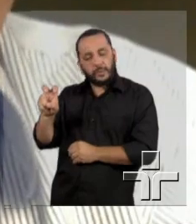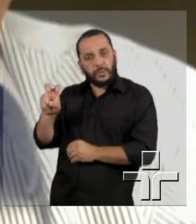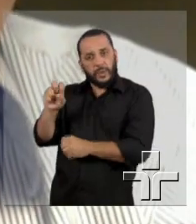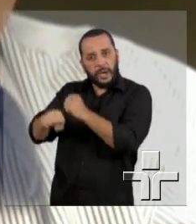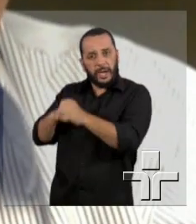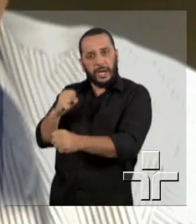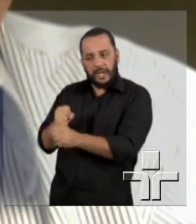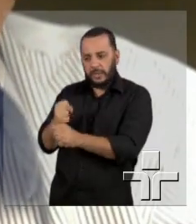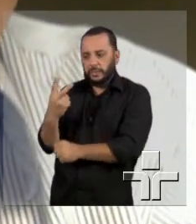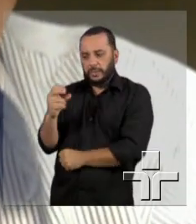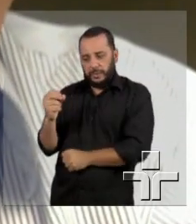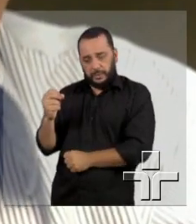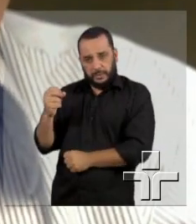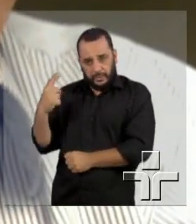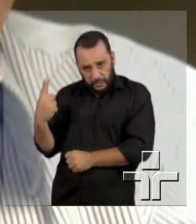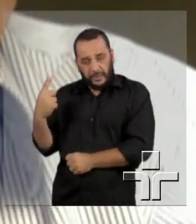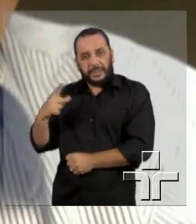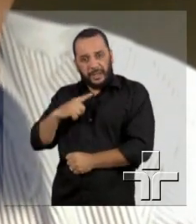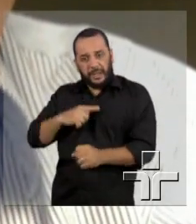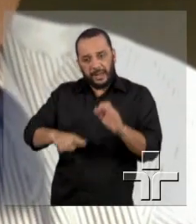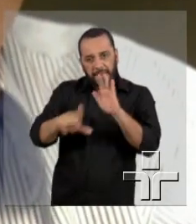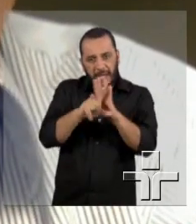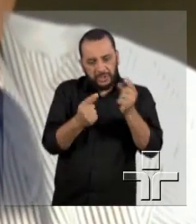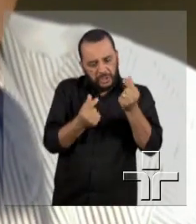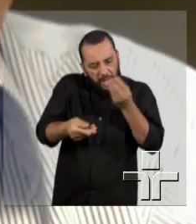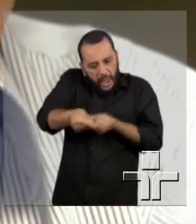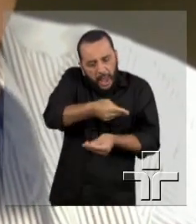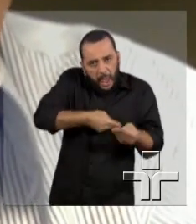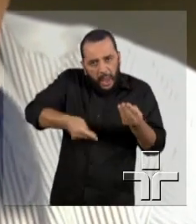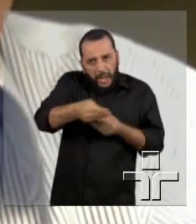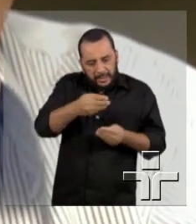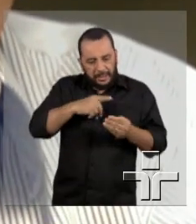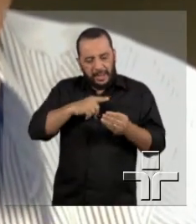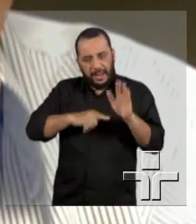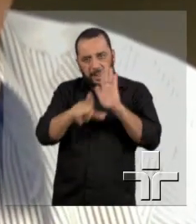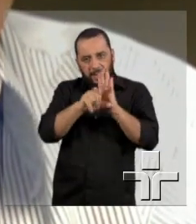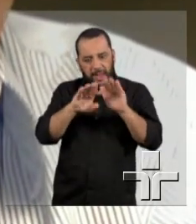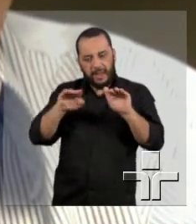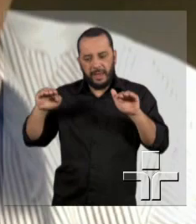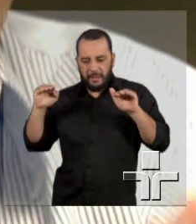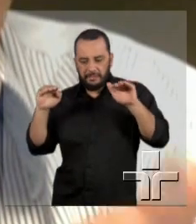a lei de lavagem de dinheiro, que é uma lei inferior em patamar